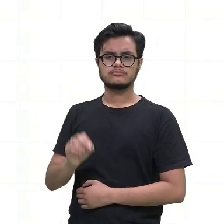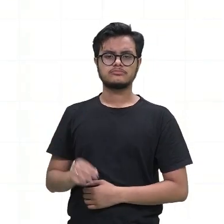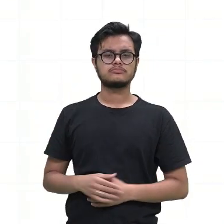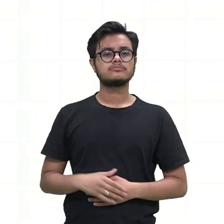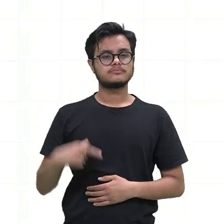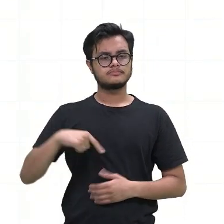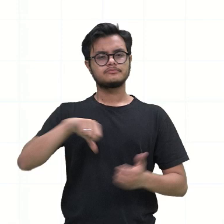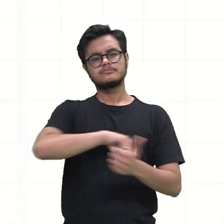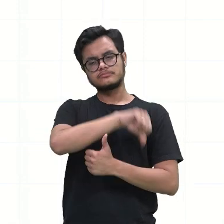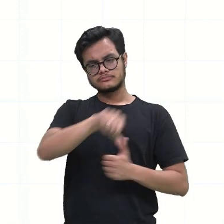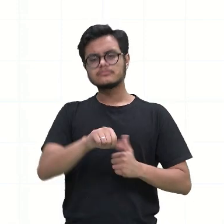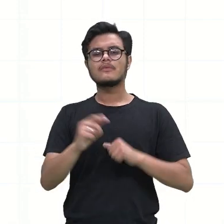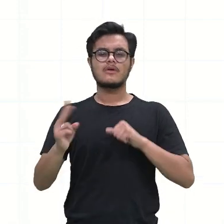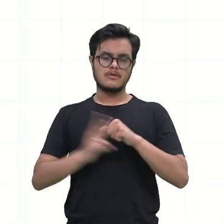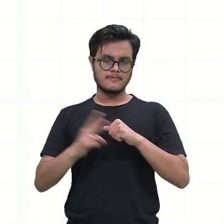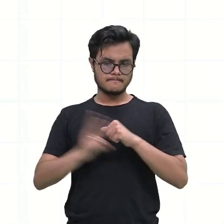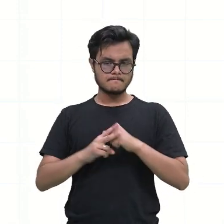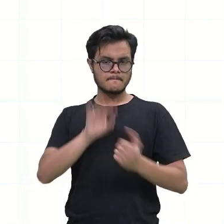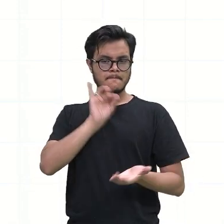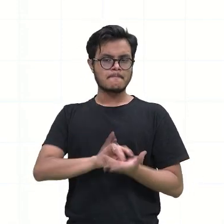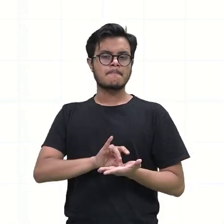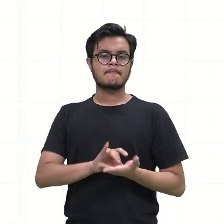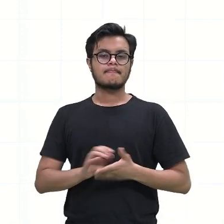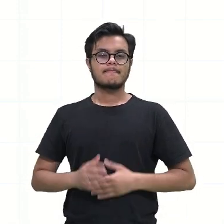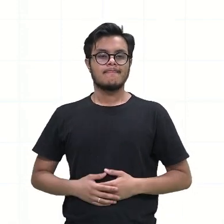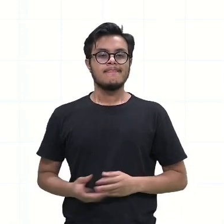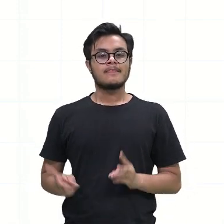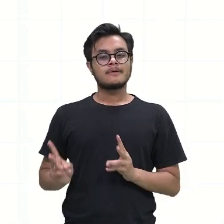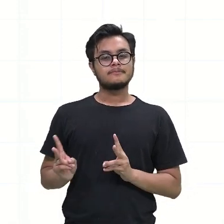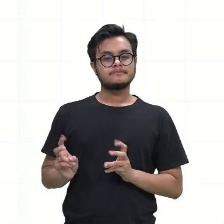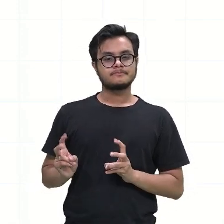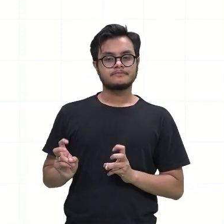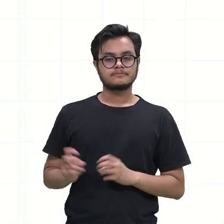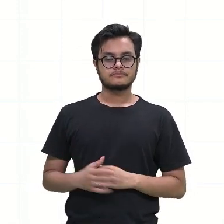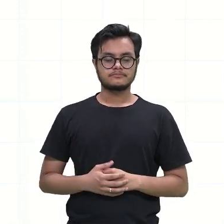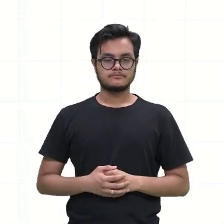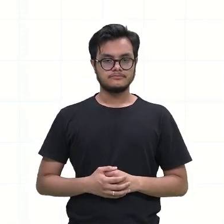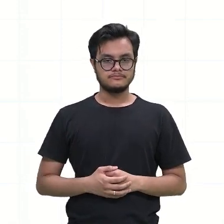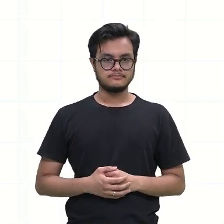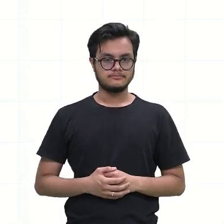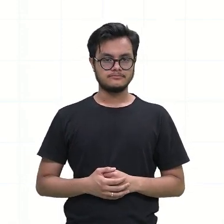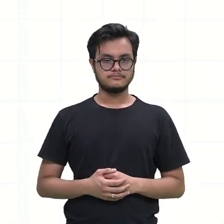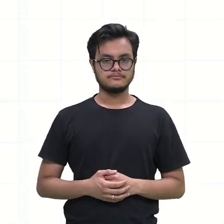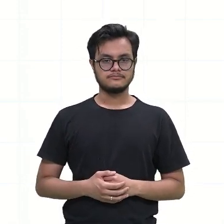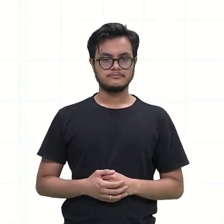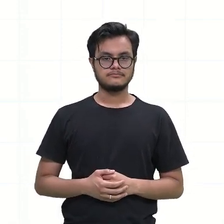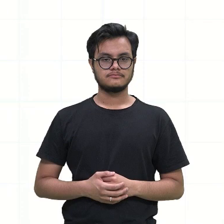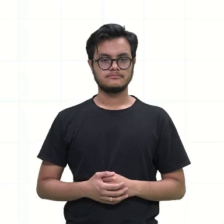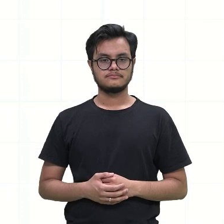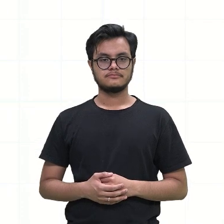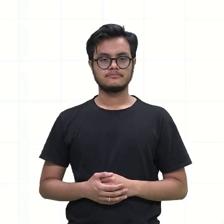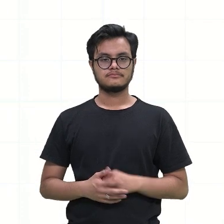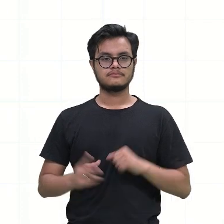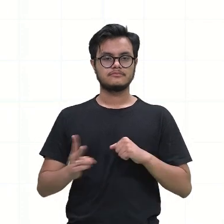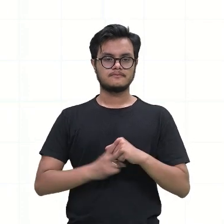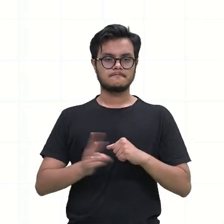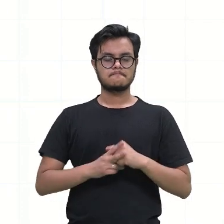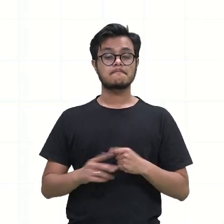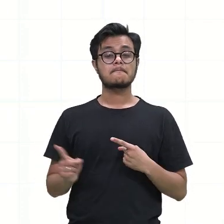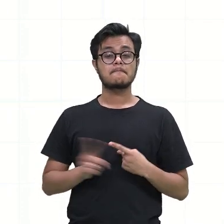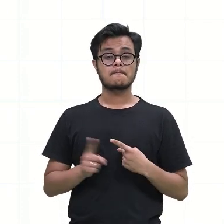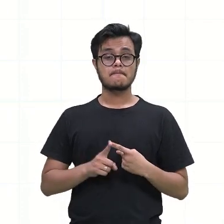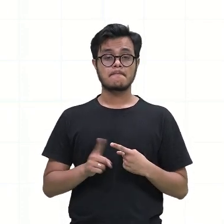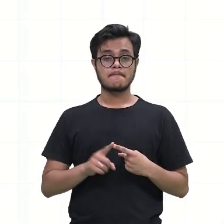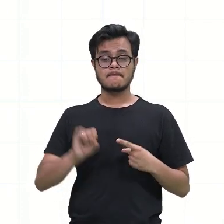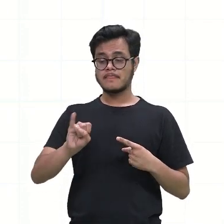vai mudar o verbo. Observe aí, olha só. Fazem parte dessa forma as verbais. Vamos falar primeiramente